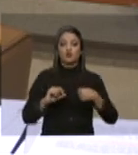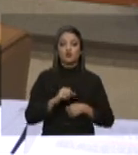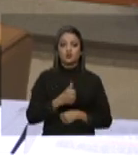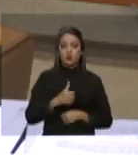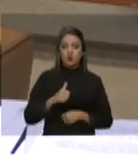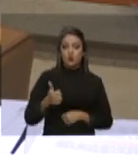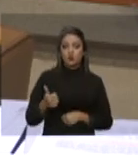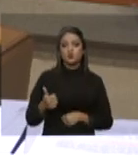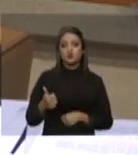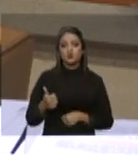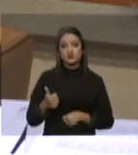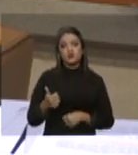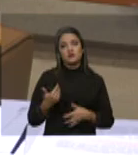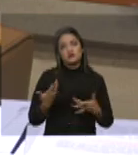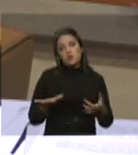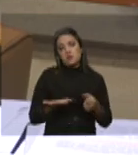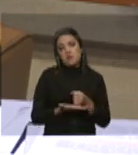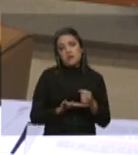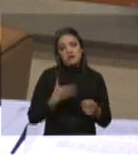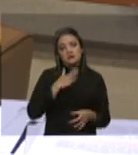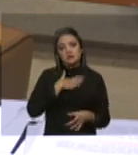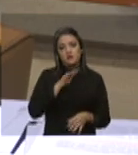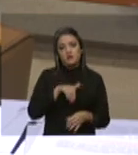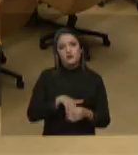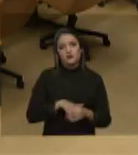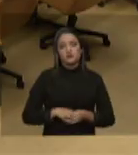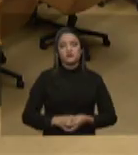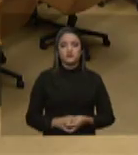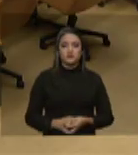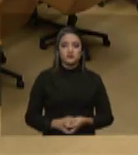Na linha do voto que já tinha